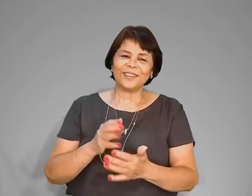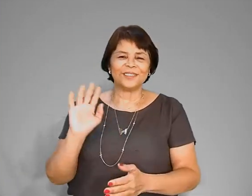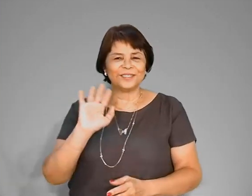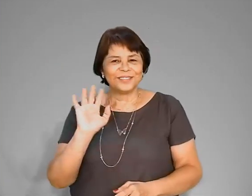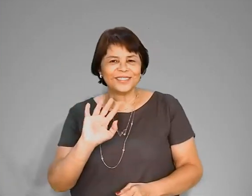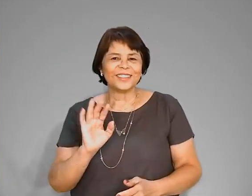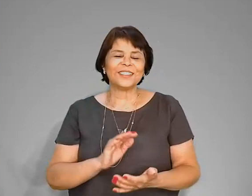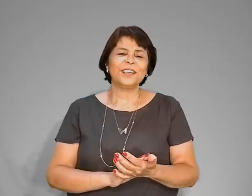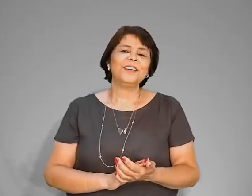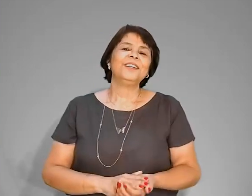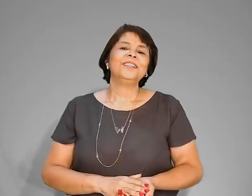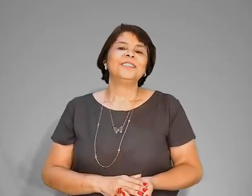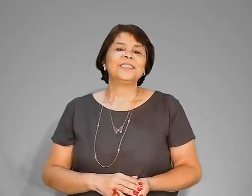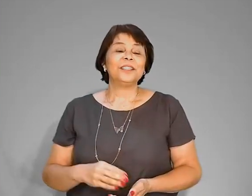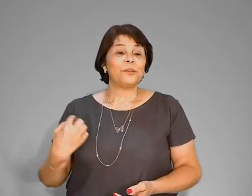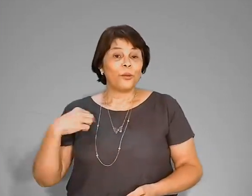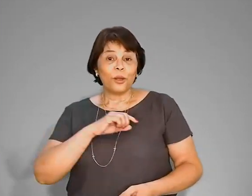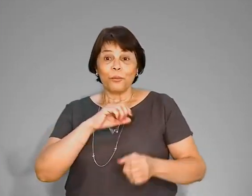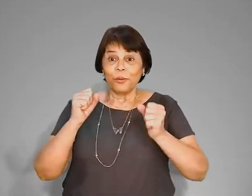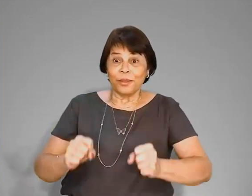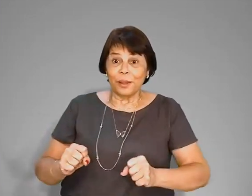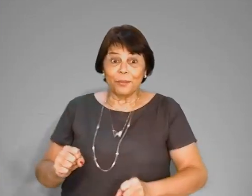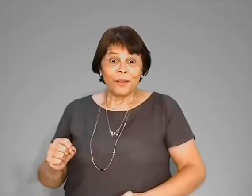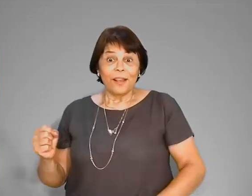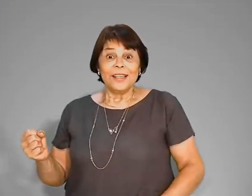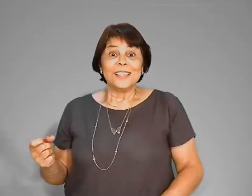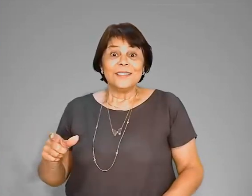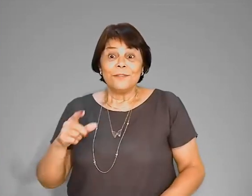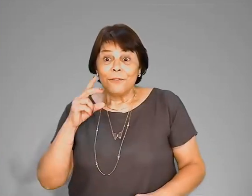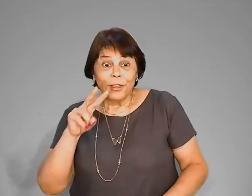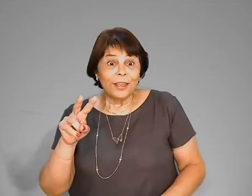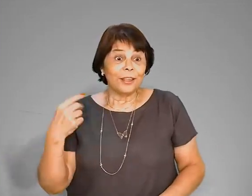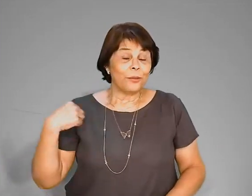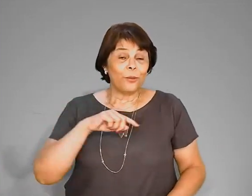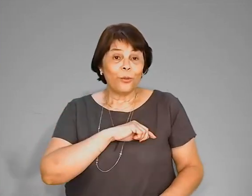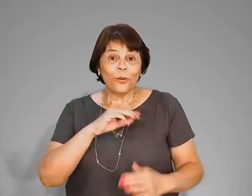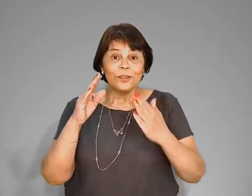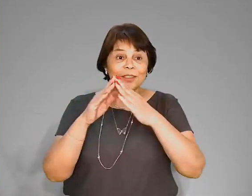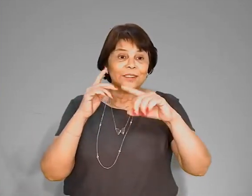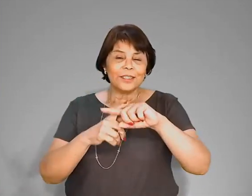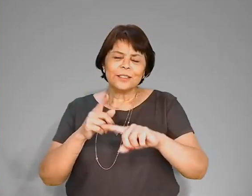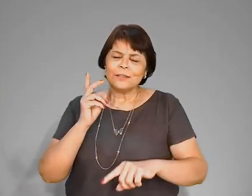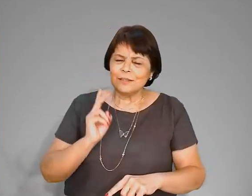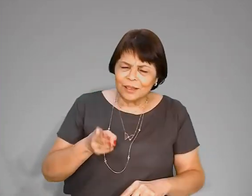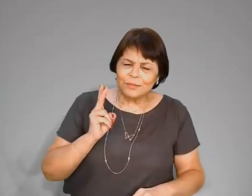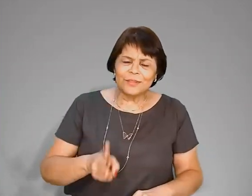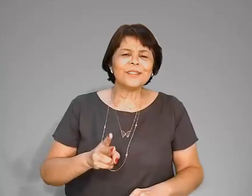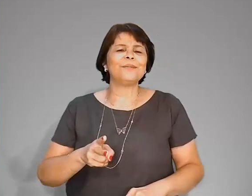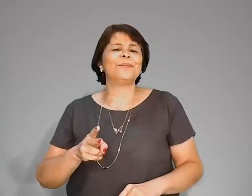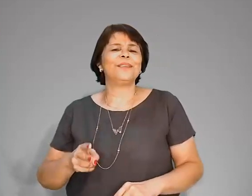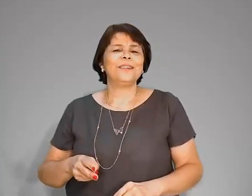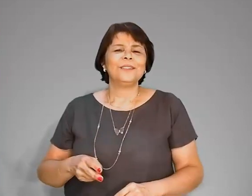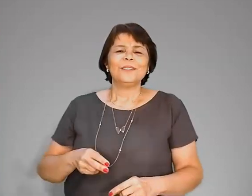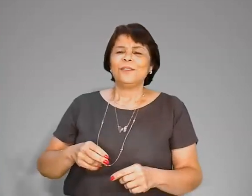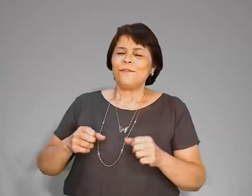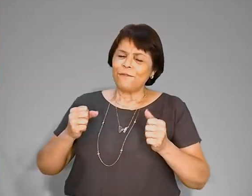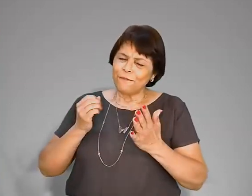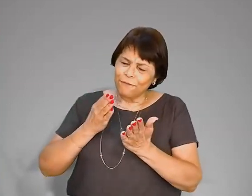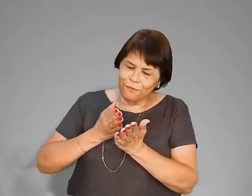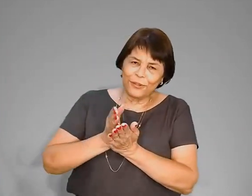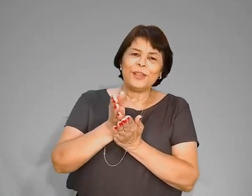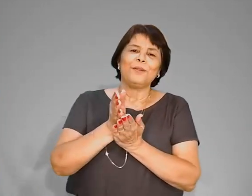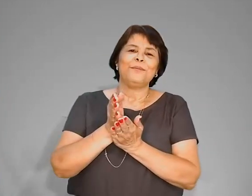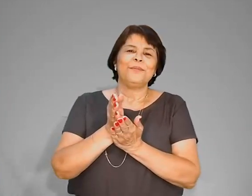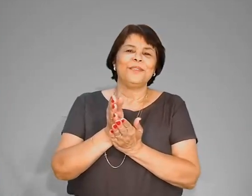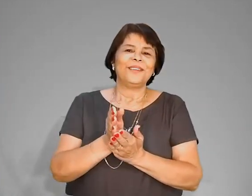que a nossa igreja está viva, está ativa, trabalhando, né? Se dando, se entregando à comunidade, orando uns pelos outros. Nós